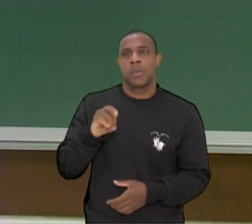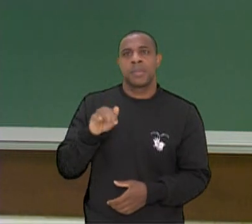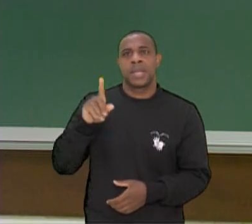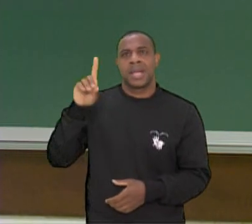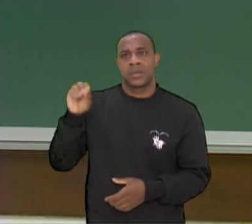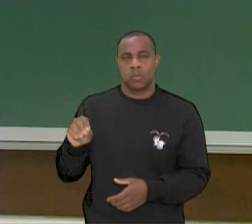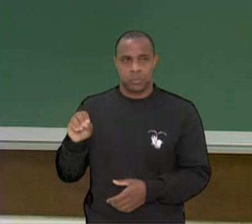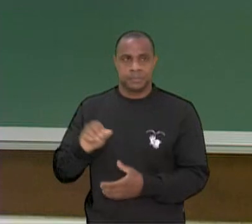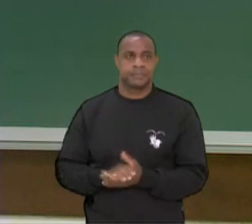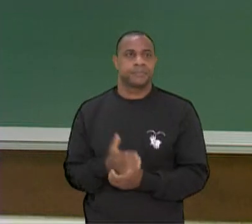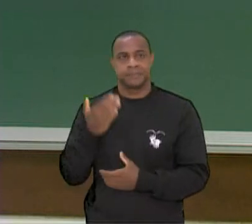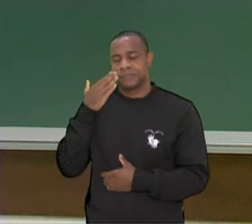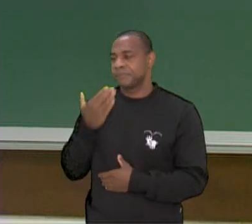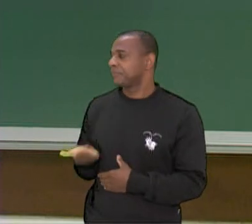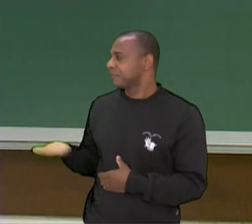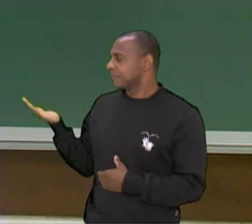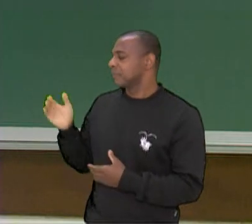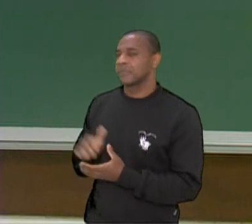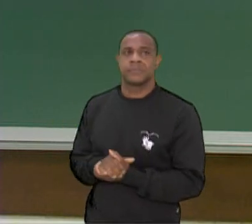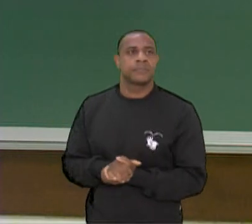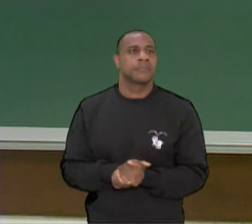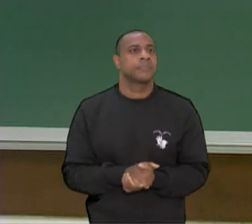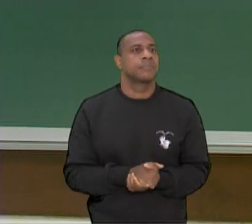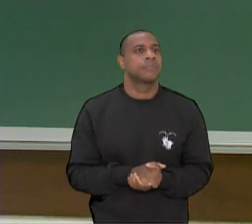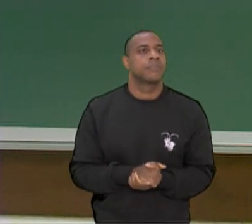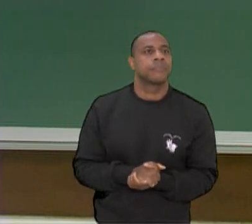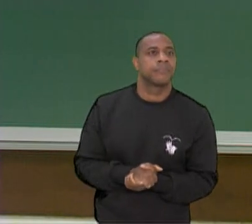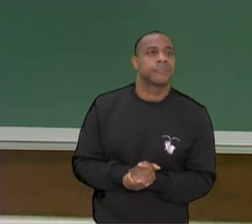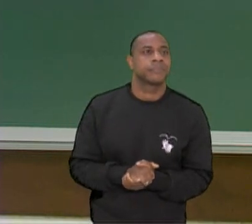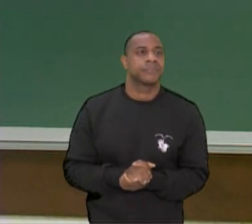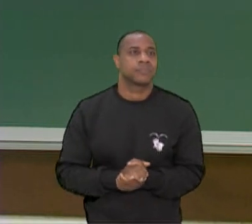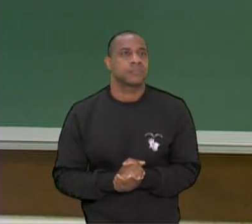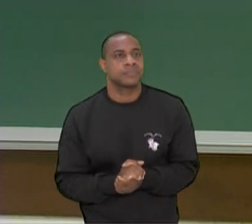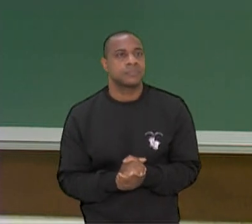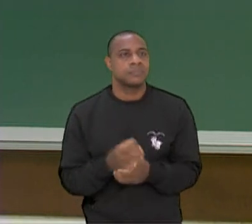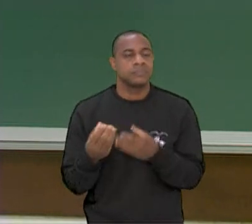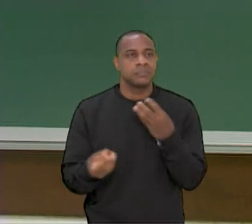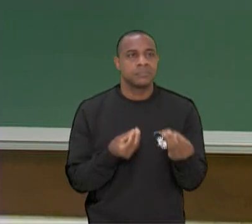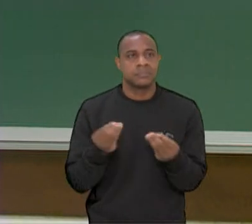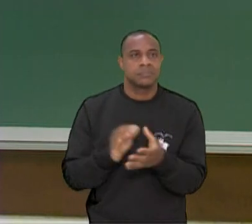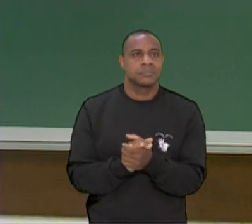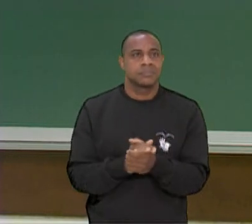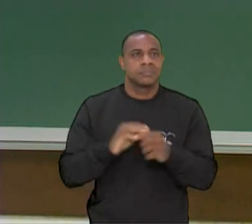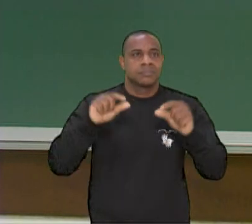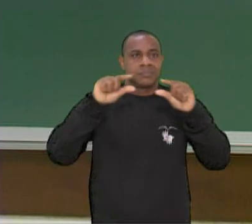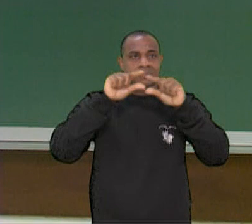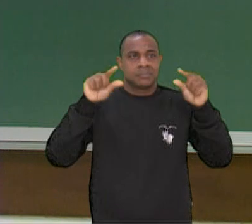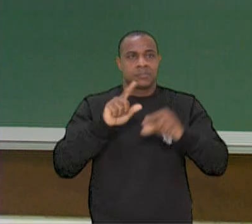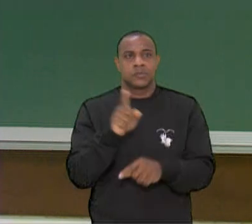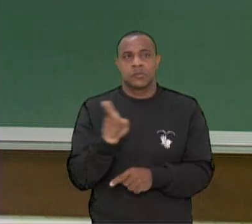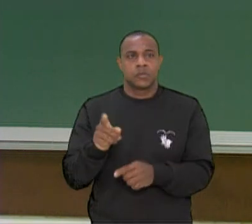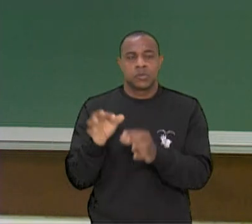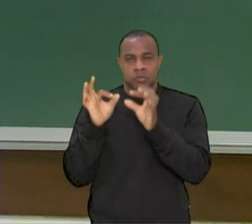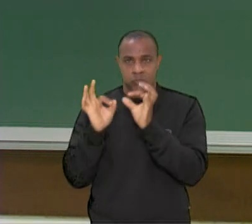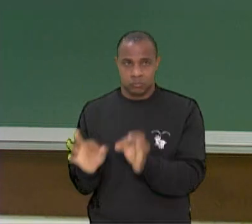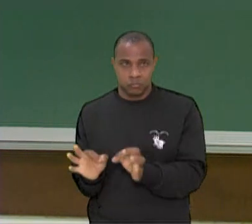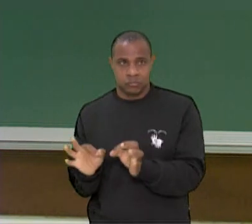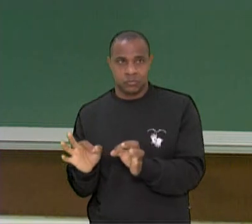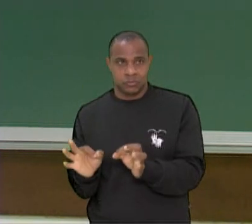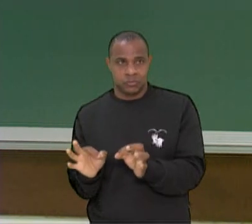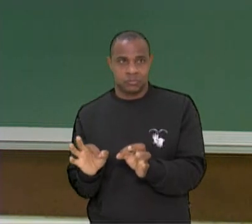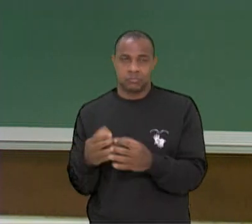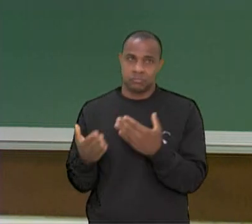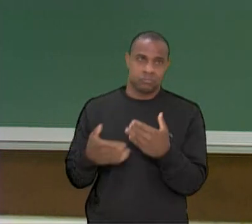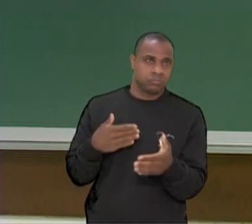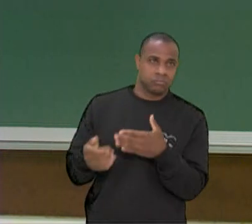na memória. Olha lá, mais uma de preencher, hein? Não foi justo, justa, né? Apesar da suspensão